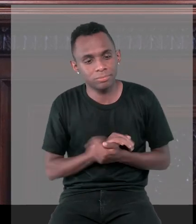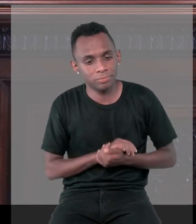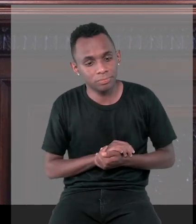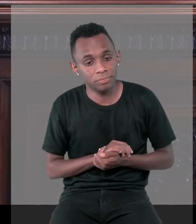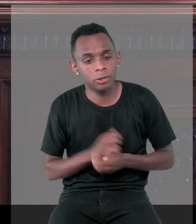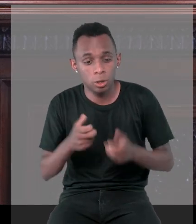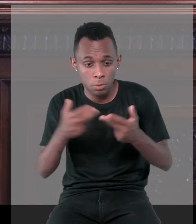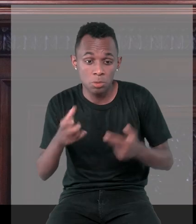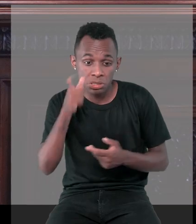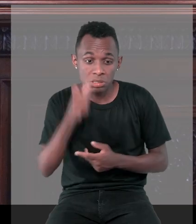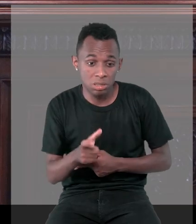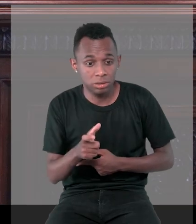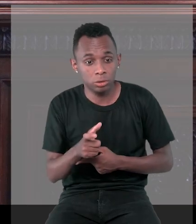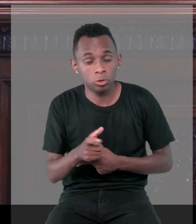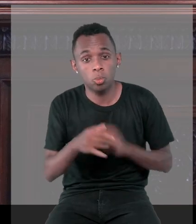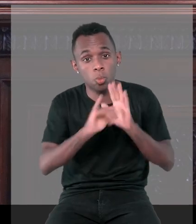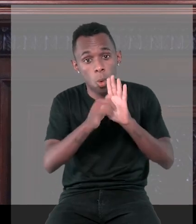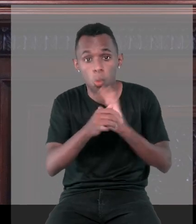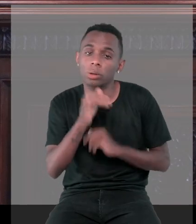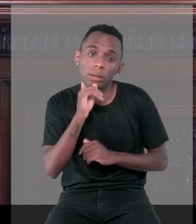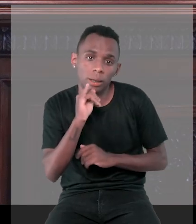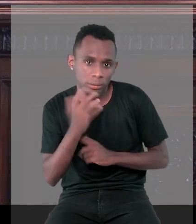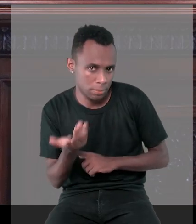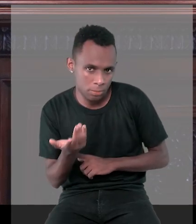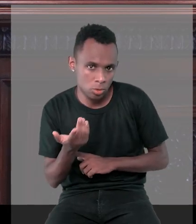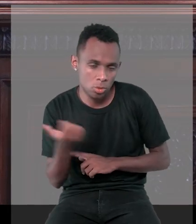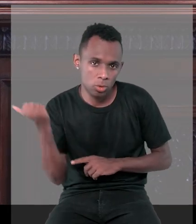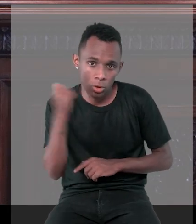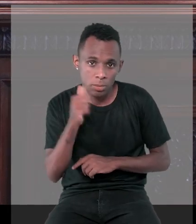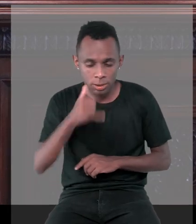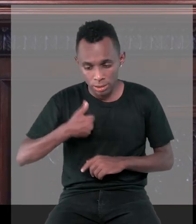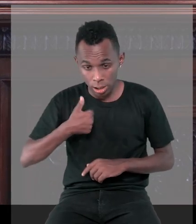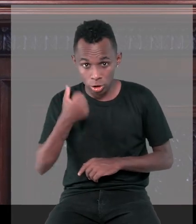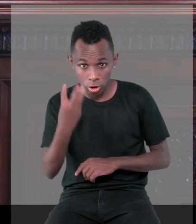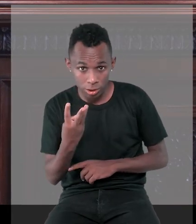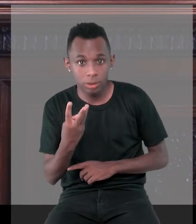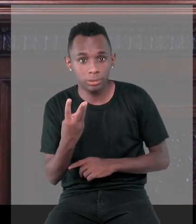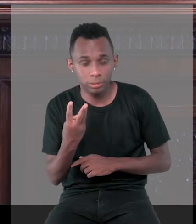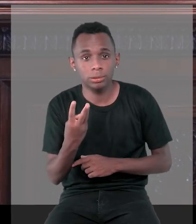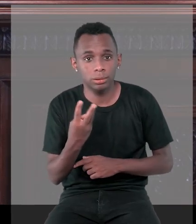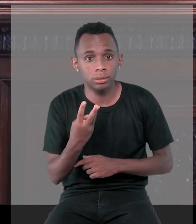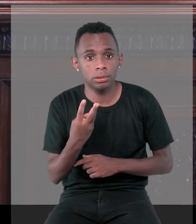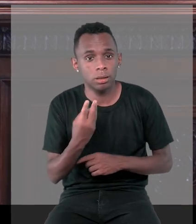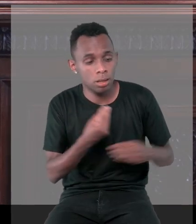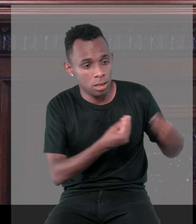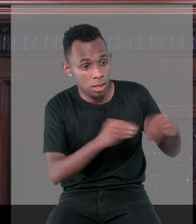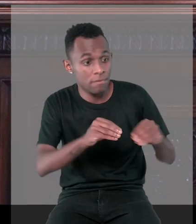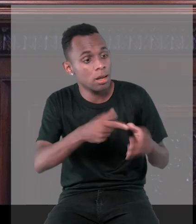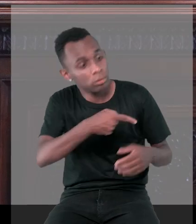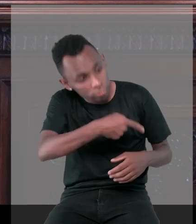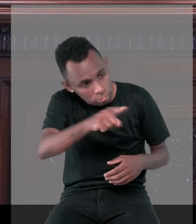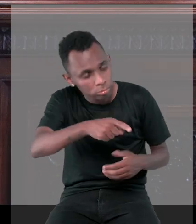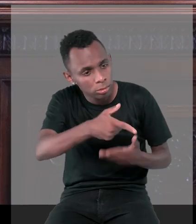E uma coisa interessante, esse conto, por exemplo, do menino de 13 anos que é levado a